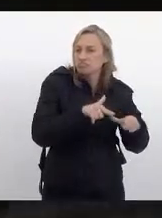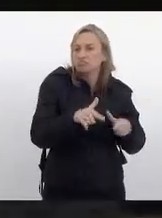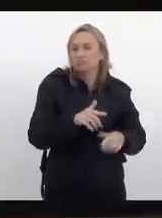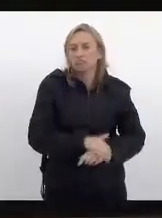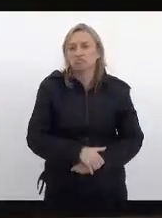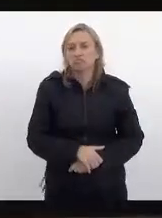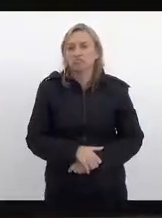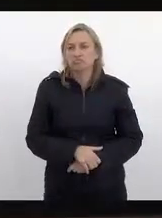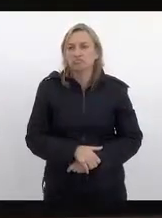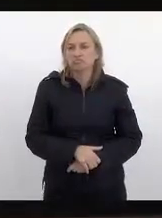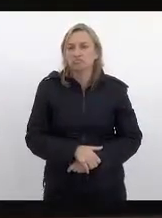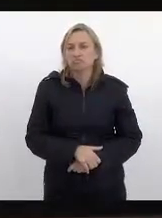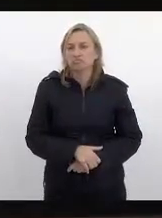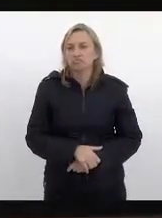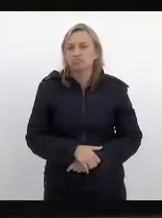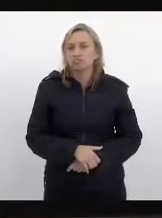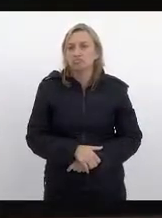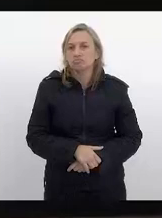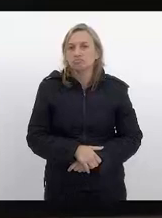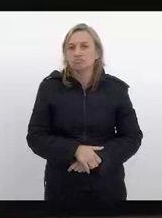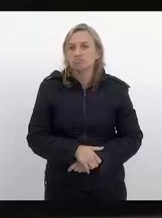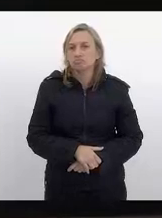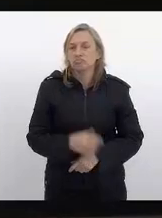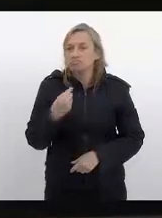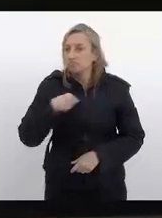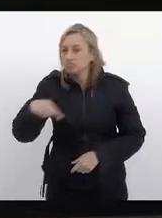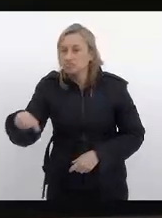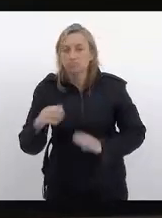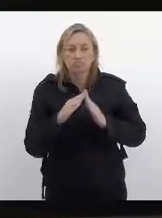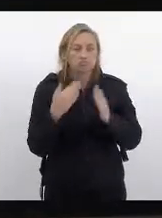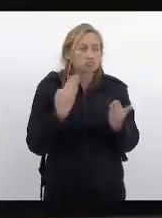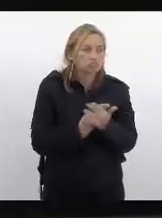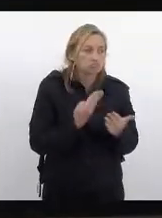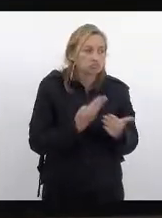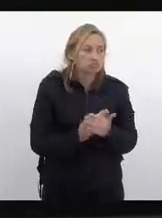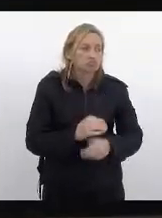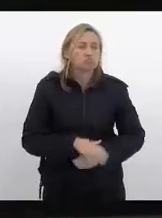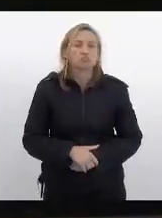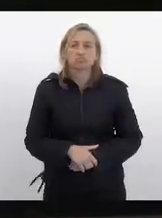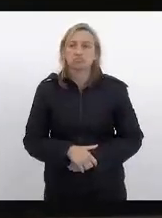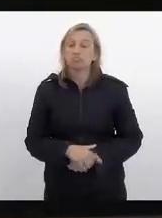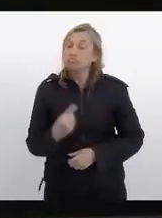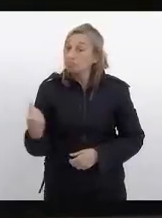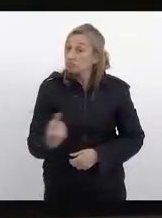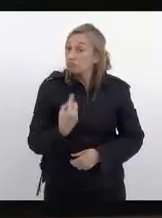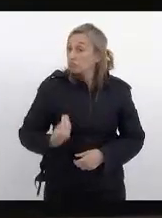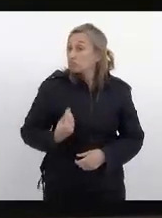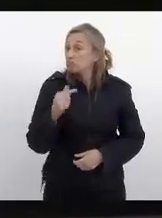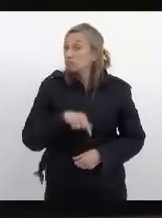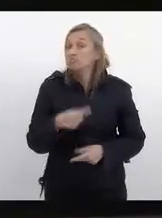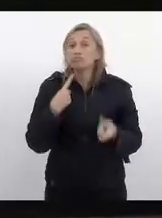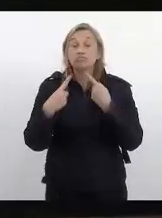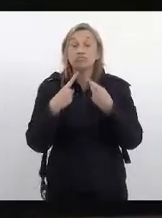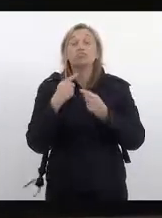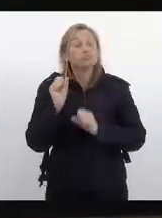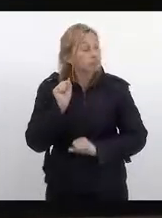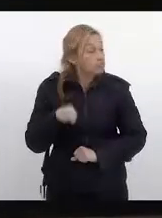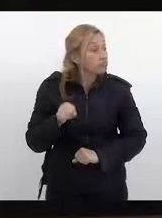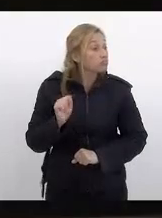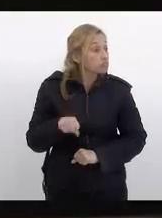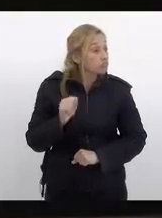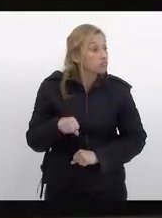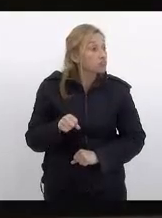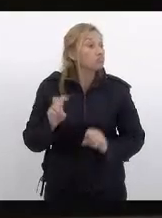as pessoas sem ter condições de ir para escola e nós estamos aqui discutindo sim